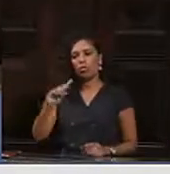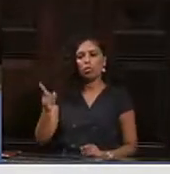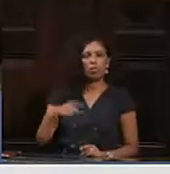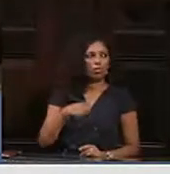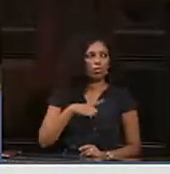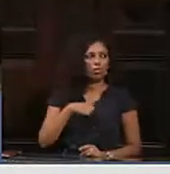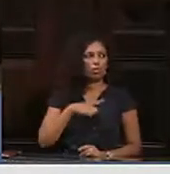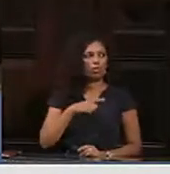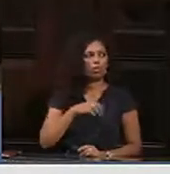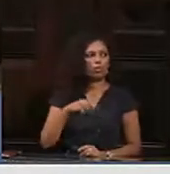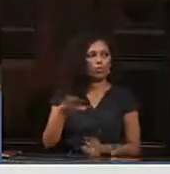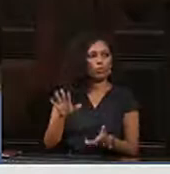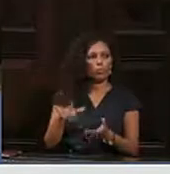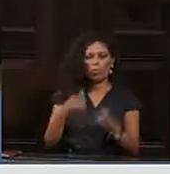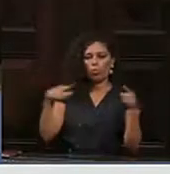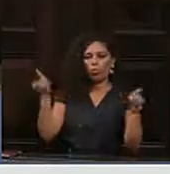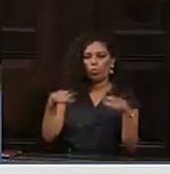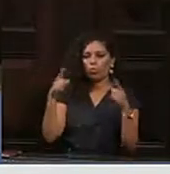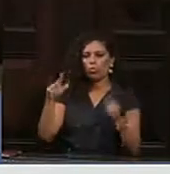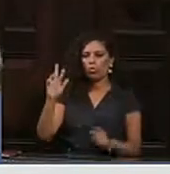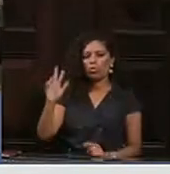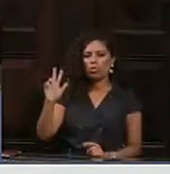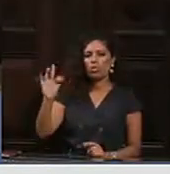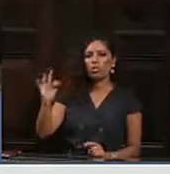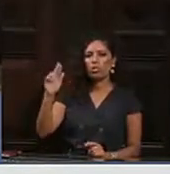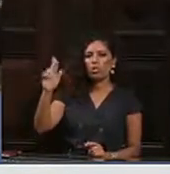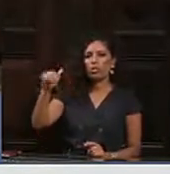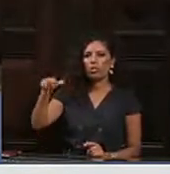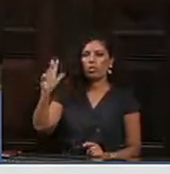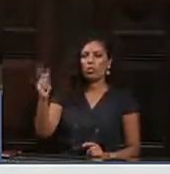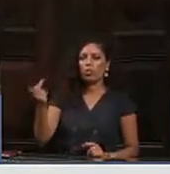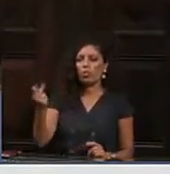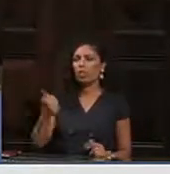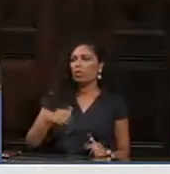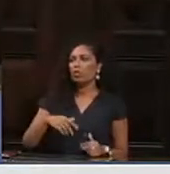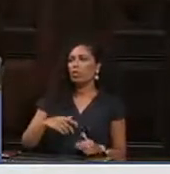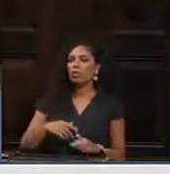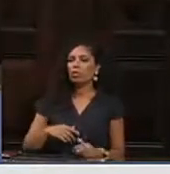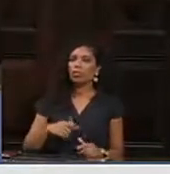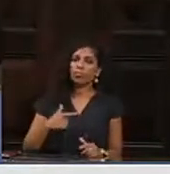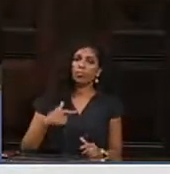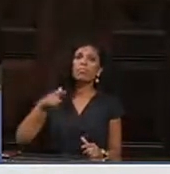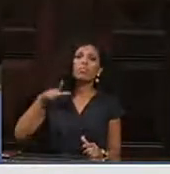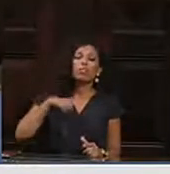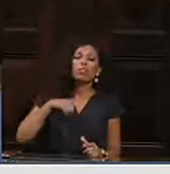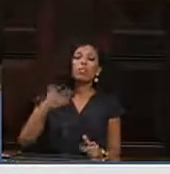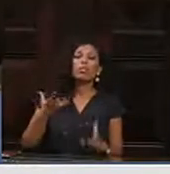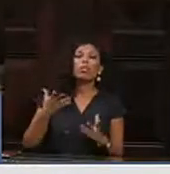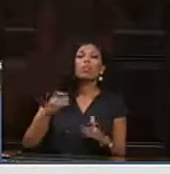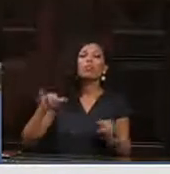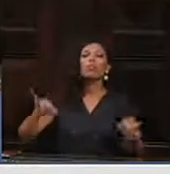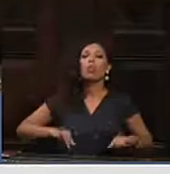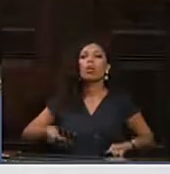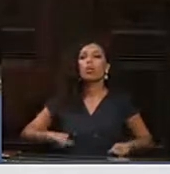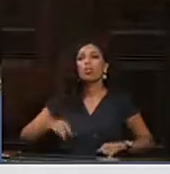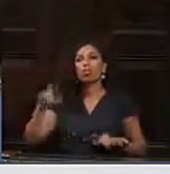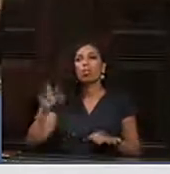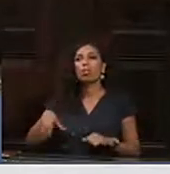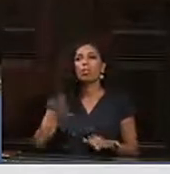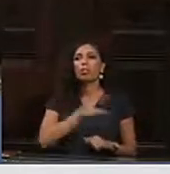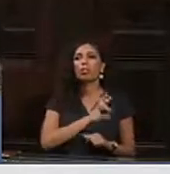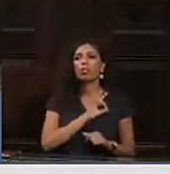praias lotadas, quem é massacrado? Quem está na ponta da lança, que é a polícia militar.